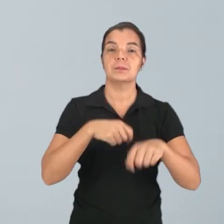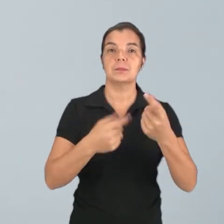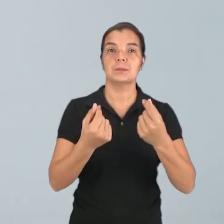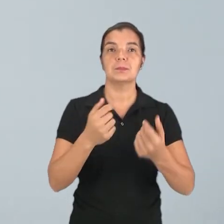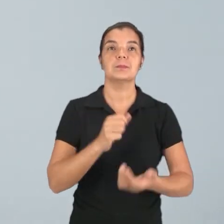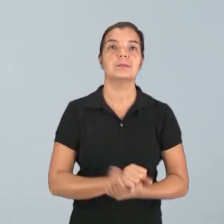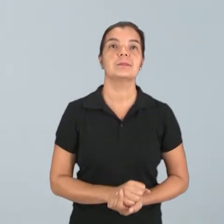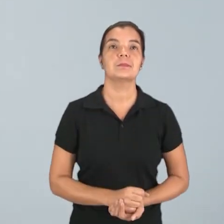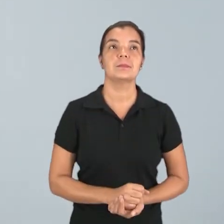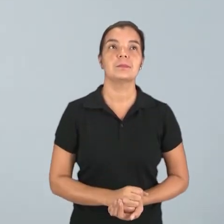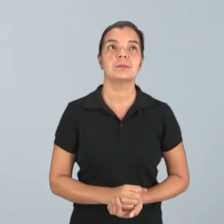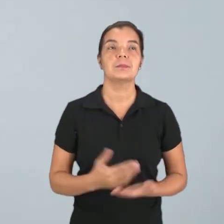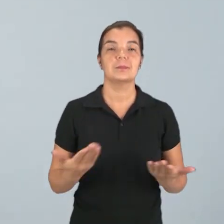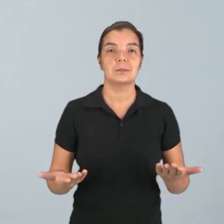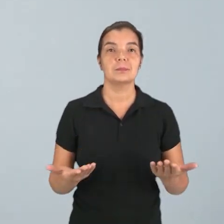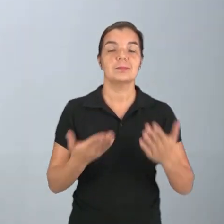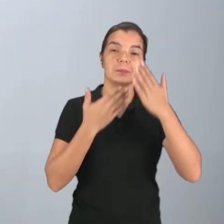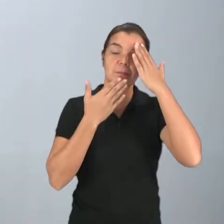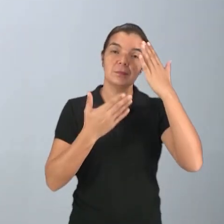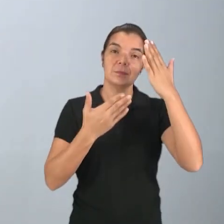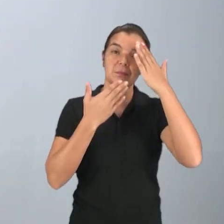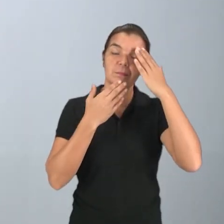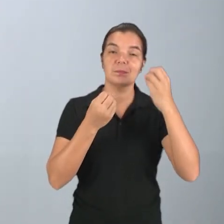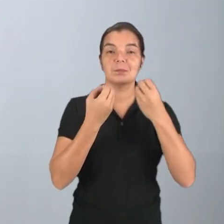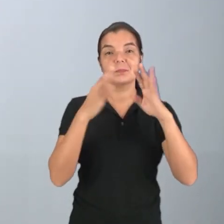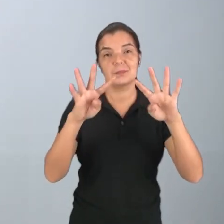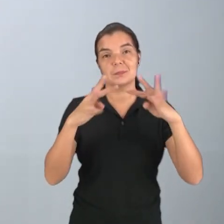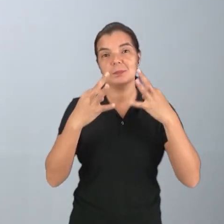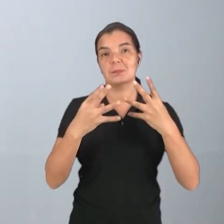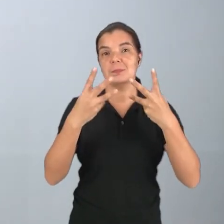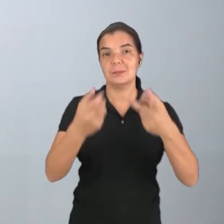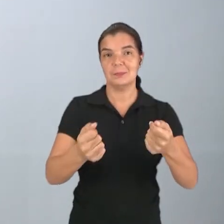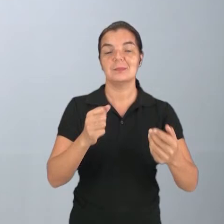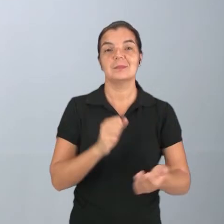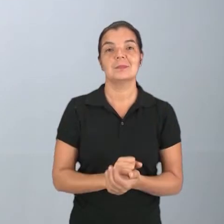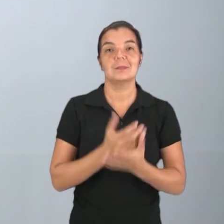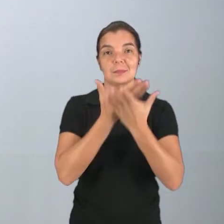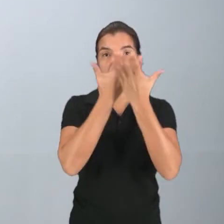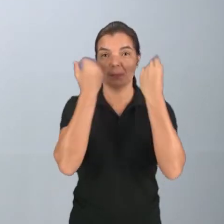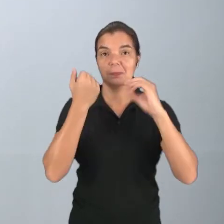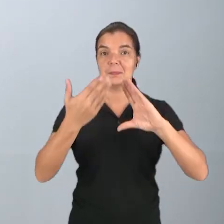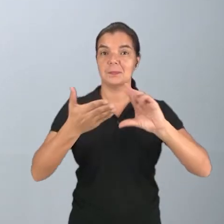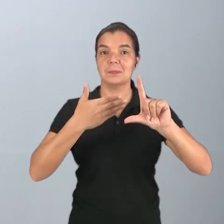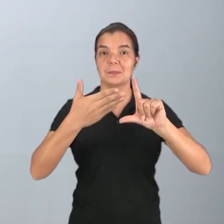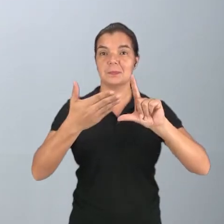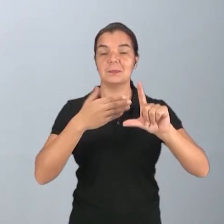econômico. Então é isso, queremos agradecer a boa atenção de todos. Não esqueçam